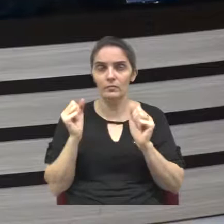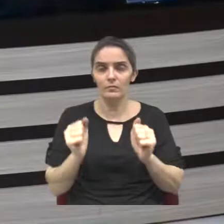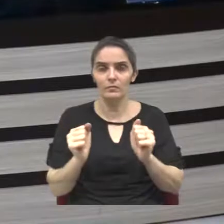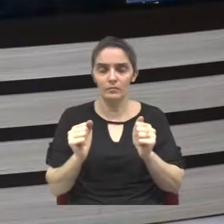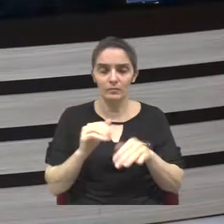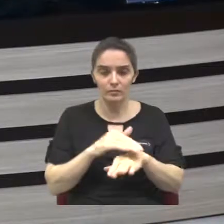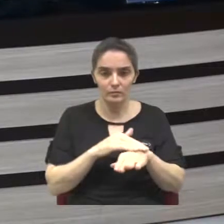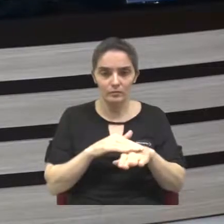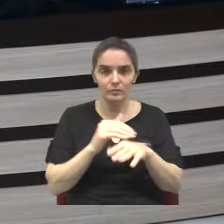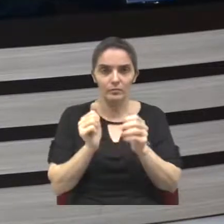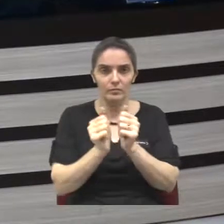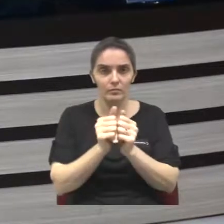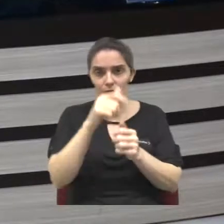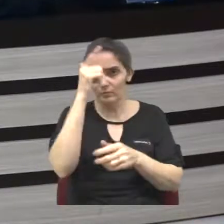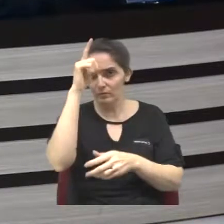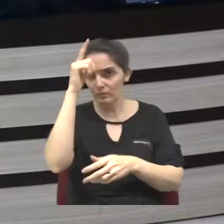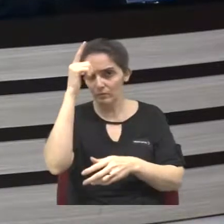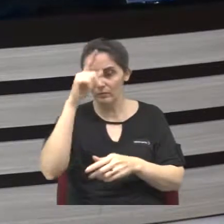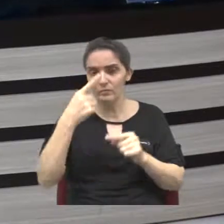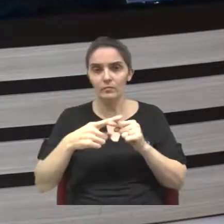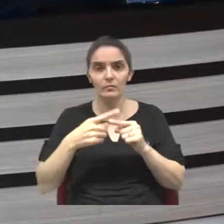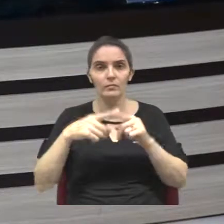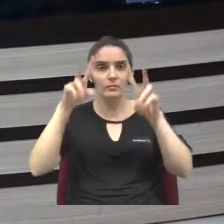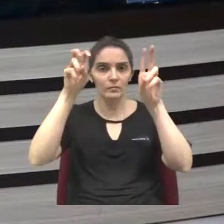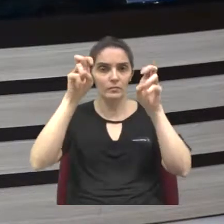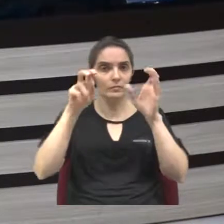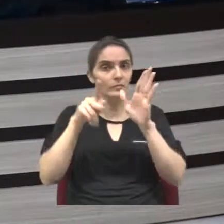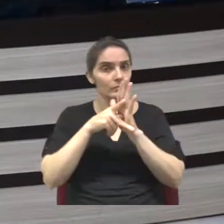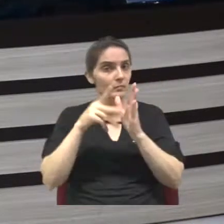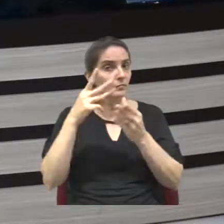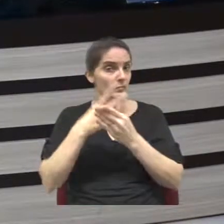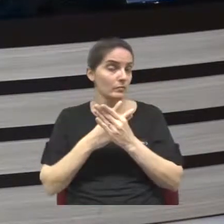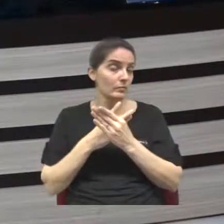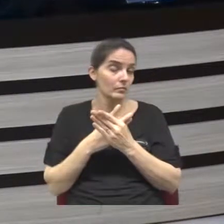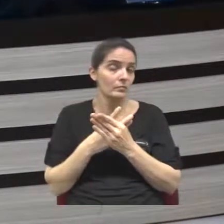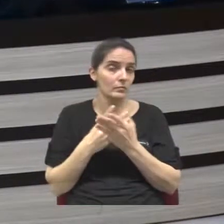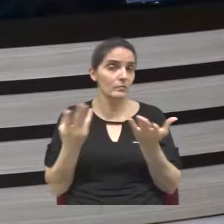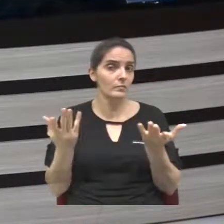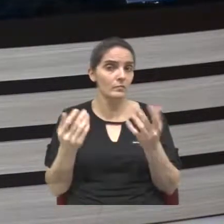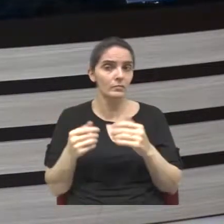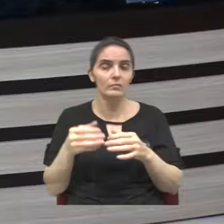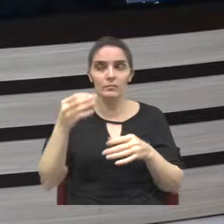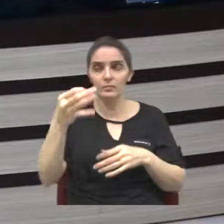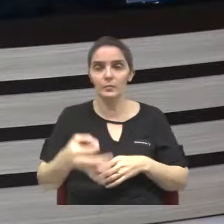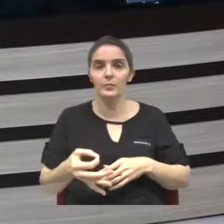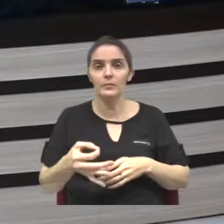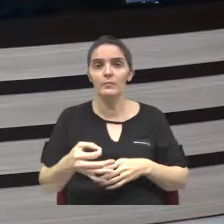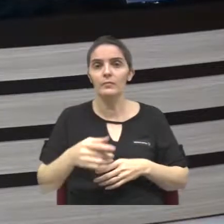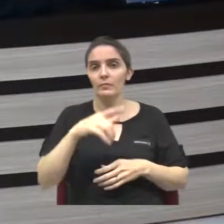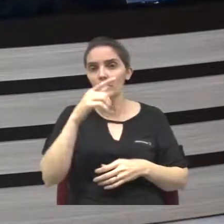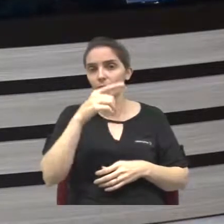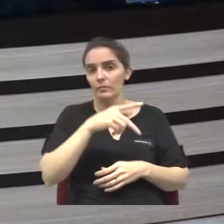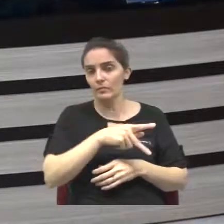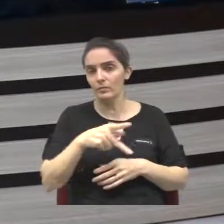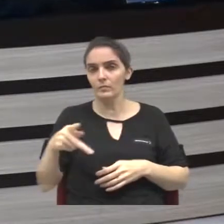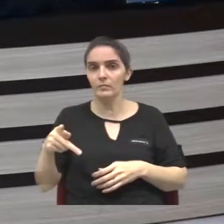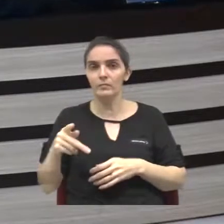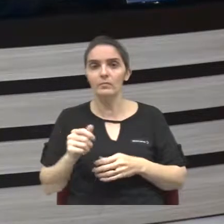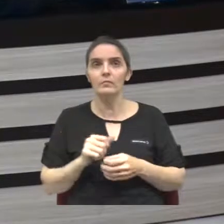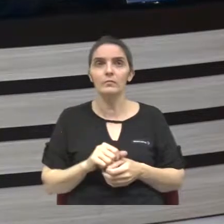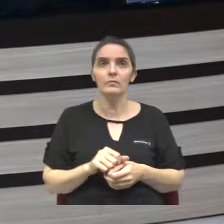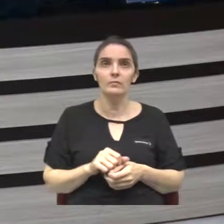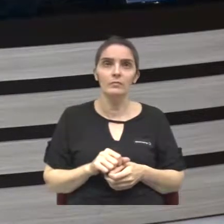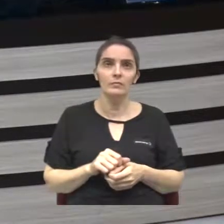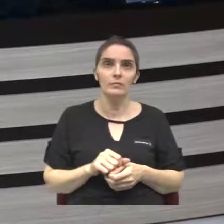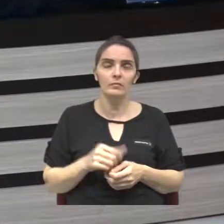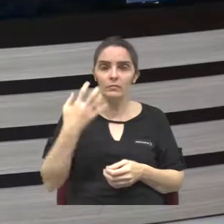quero estar presente, porque já que o assunto é da Câmara, eu acho nada mais justo, eu como presidente, e não o rei, viu, vereador Zé. E eu